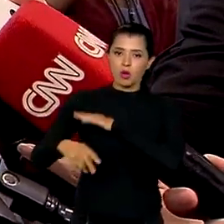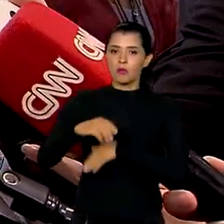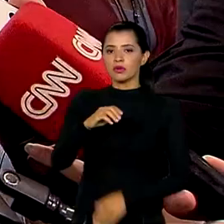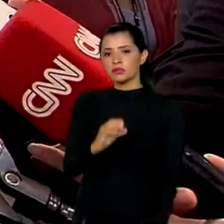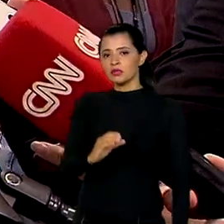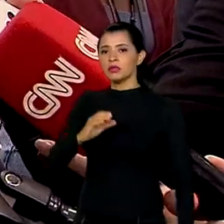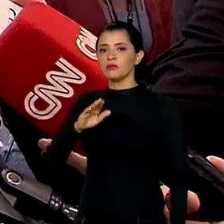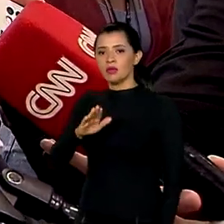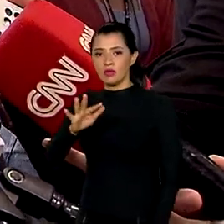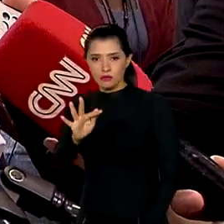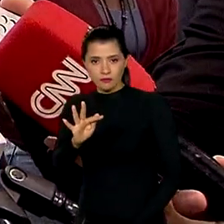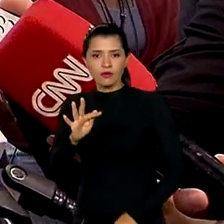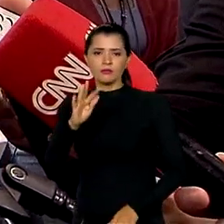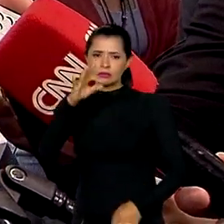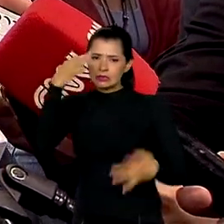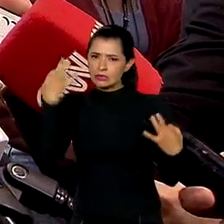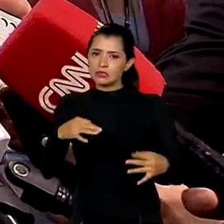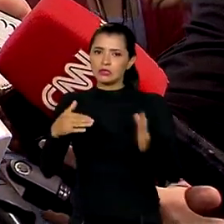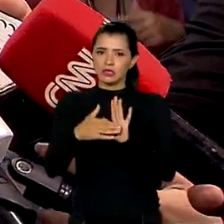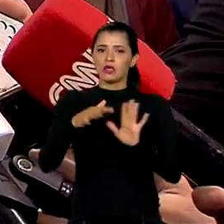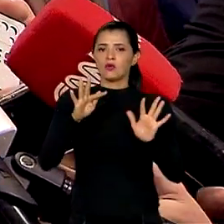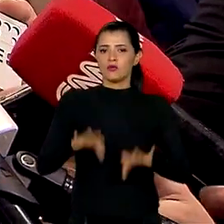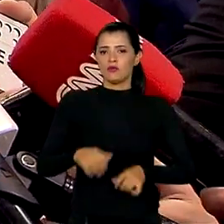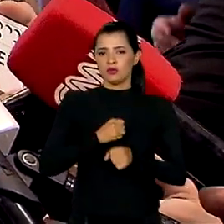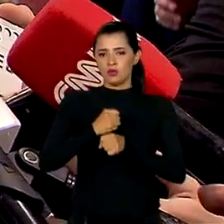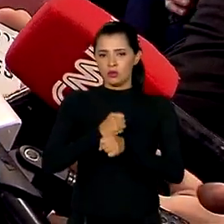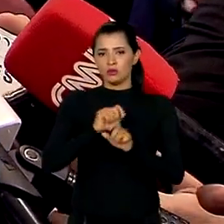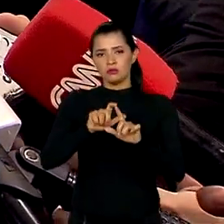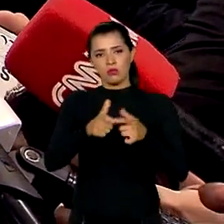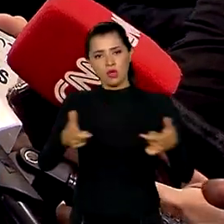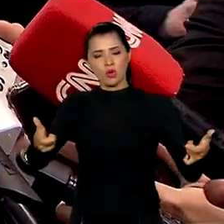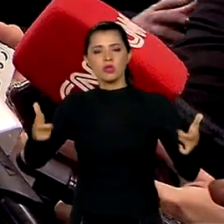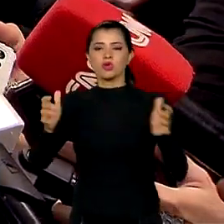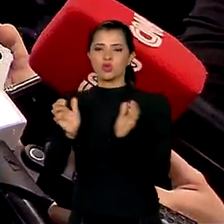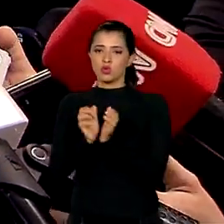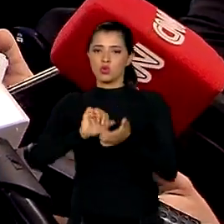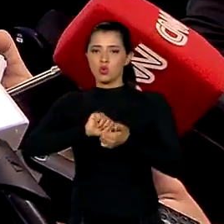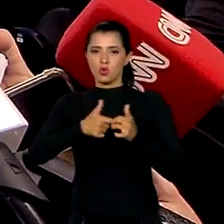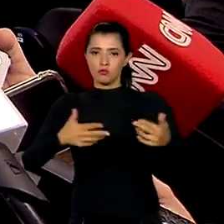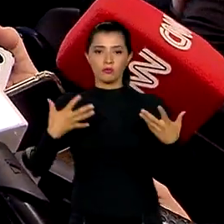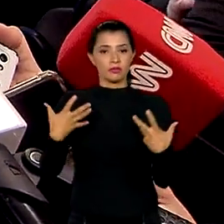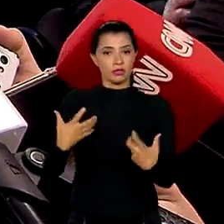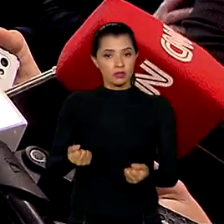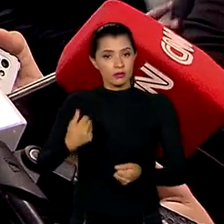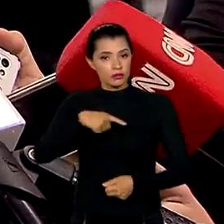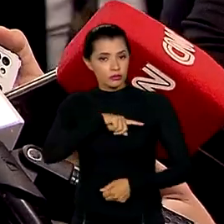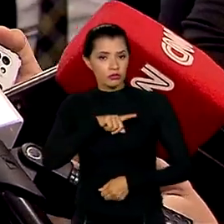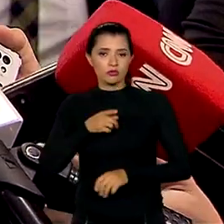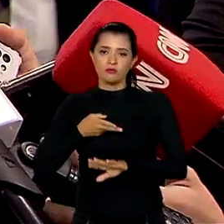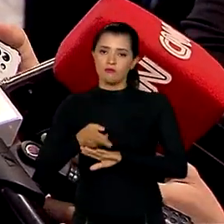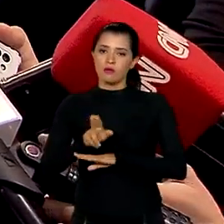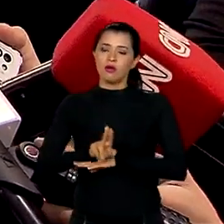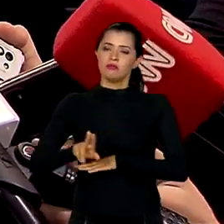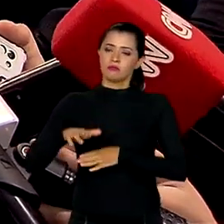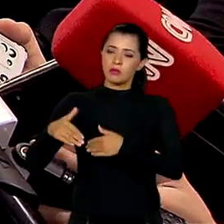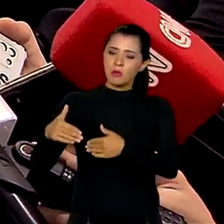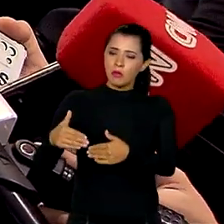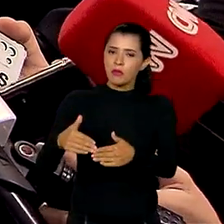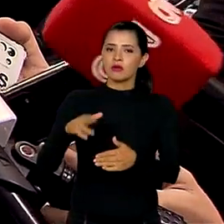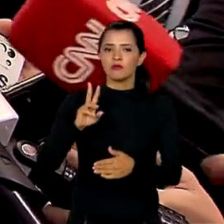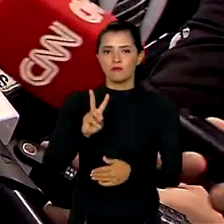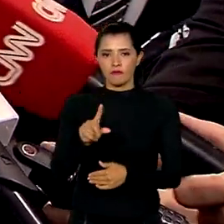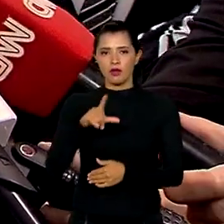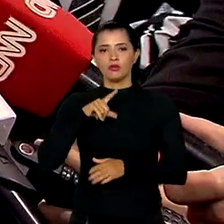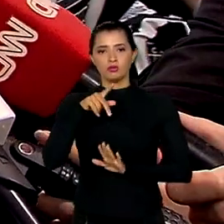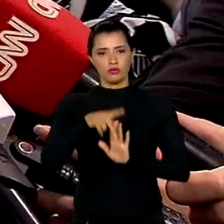eu tenho certeza que até o final do ano a imensa maioria dos clubes irá aderir e com isso nós vamos ter a implementação passo a passo, evidentemente,